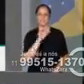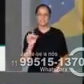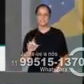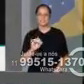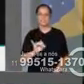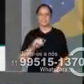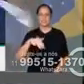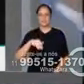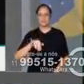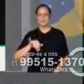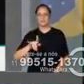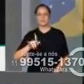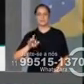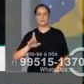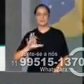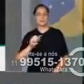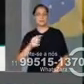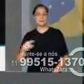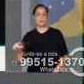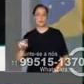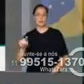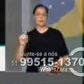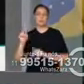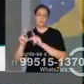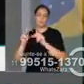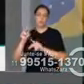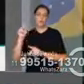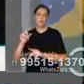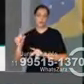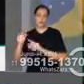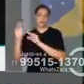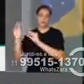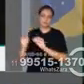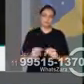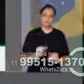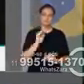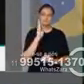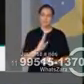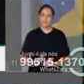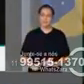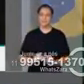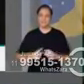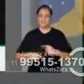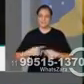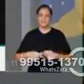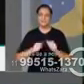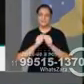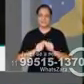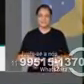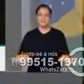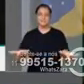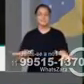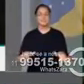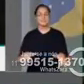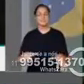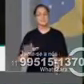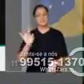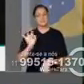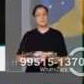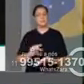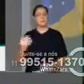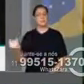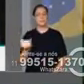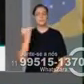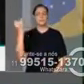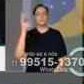italiana no brasil que sem sombra de dúvida é um fato histórico é um fato cultural é parte da